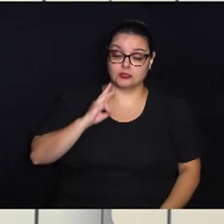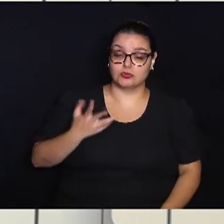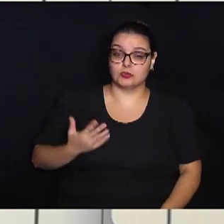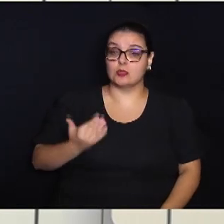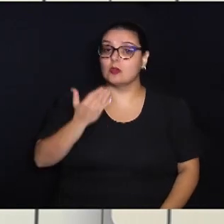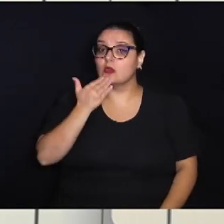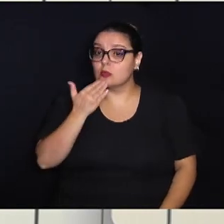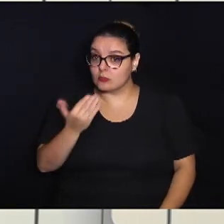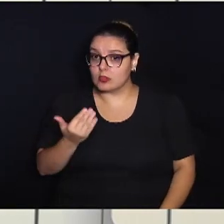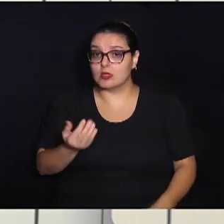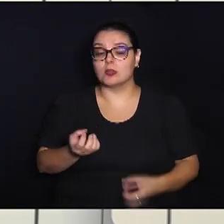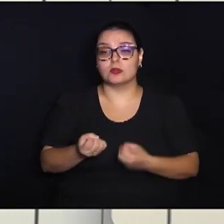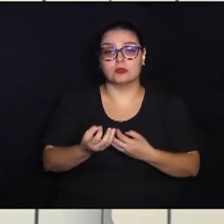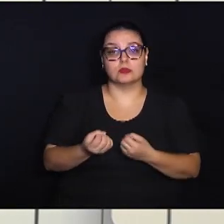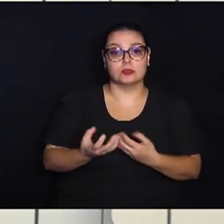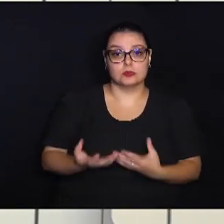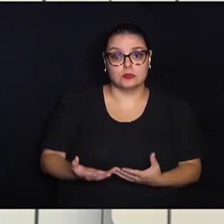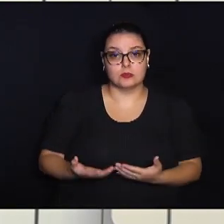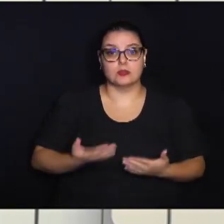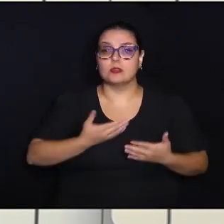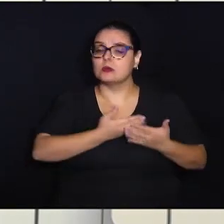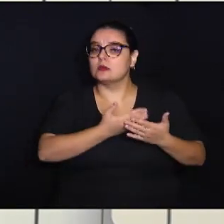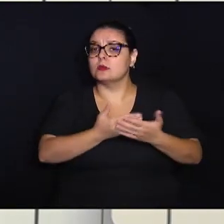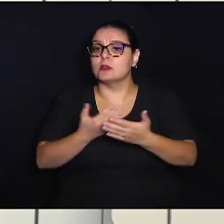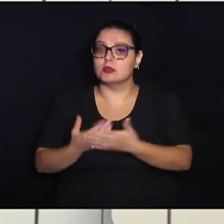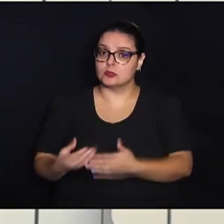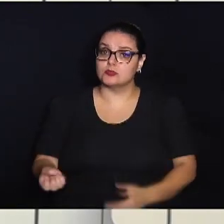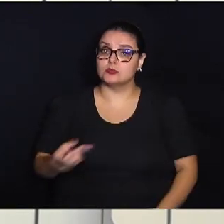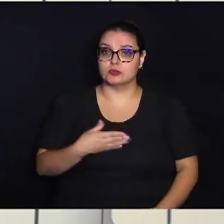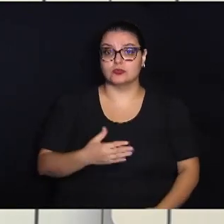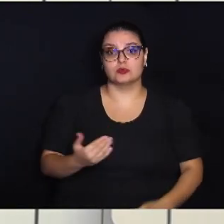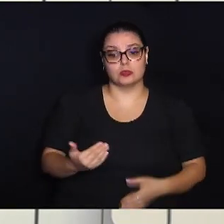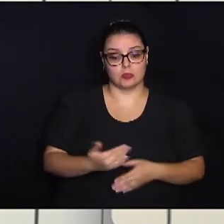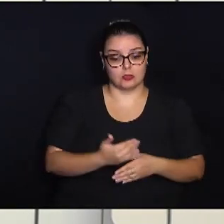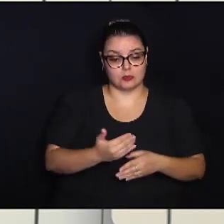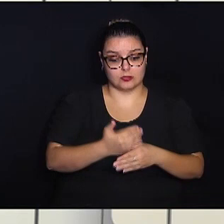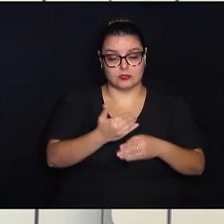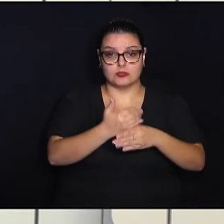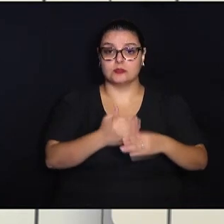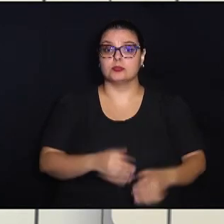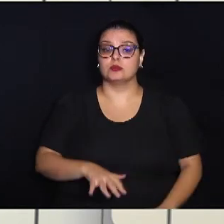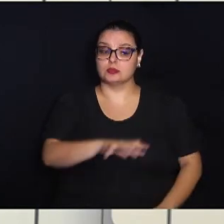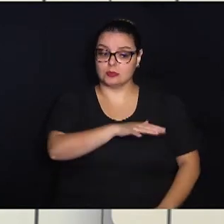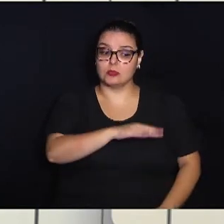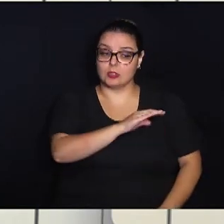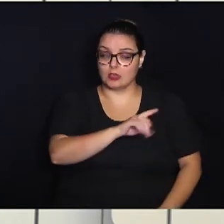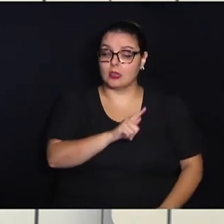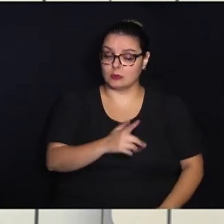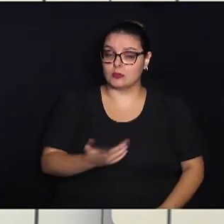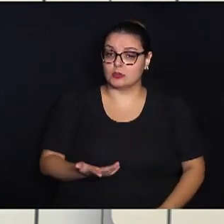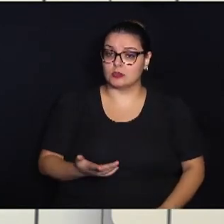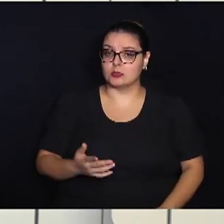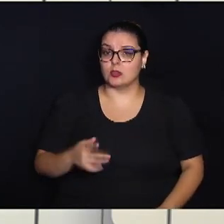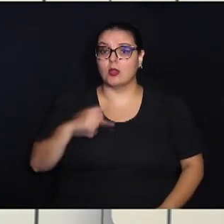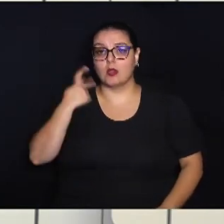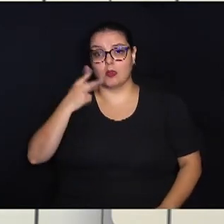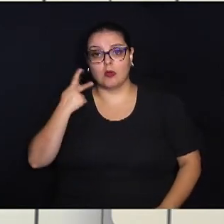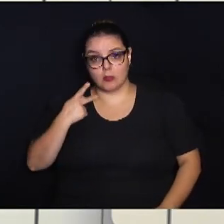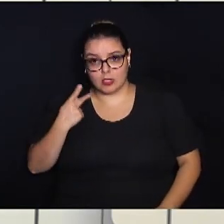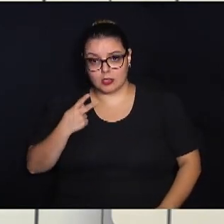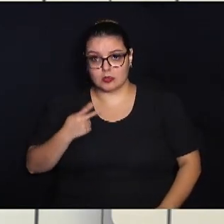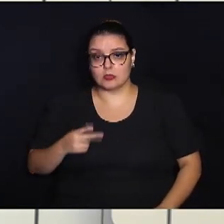pede informações sobre estudos de novos empreendimentos no distrito do Campo Grande. O parlamentar reforça